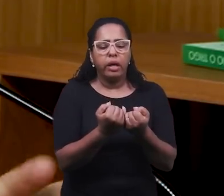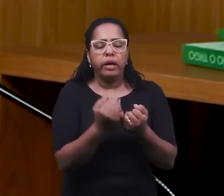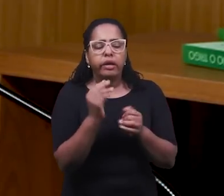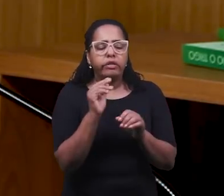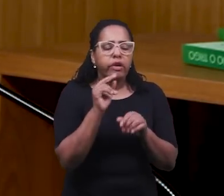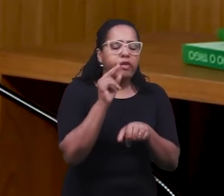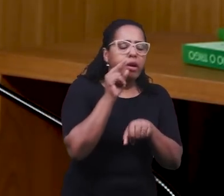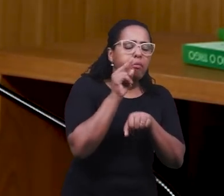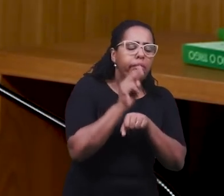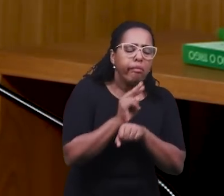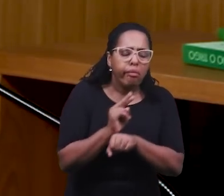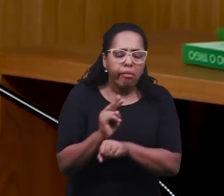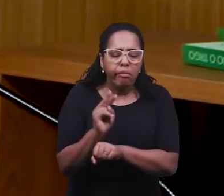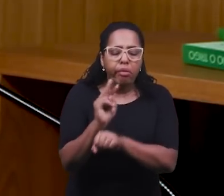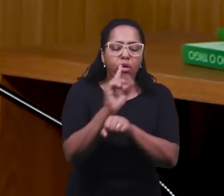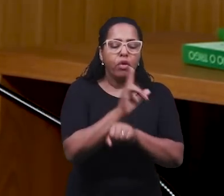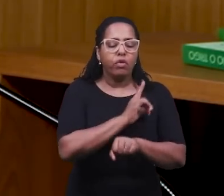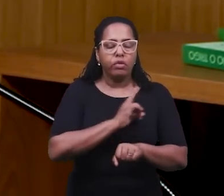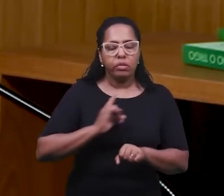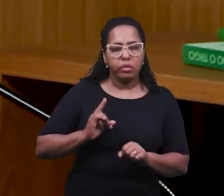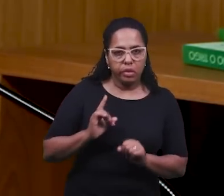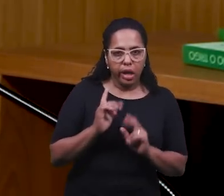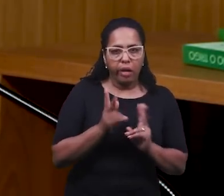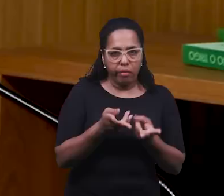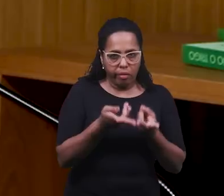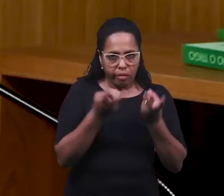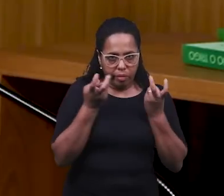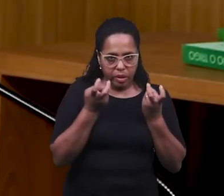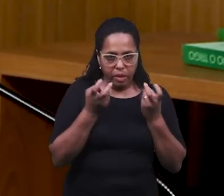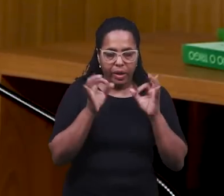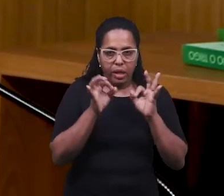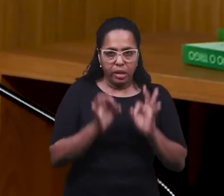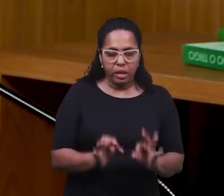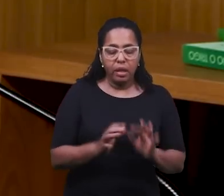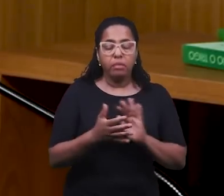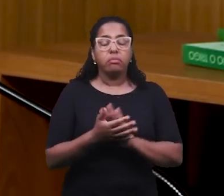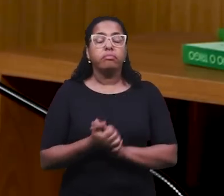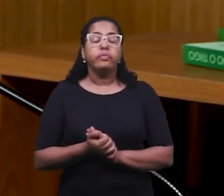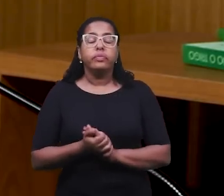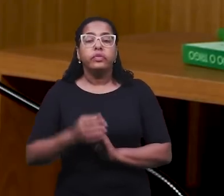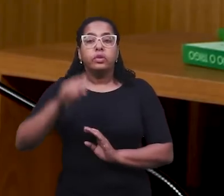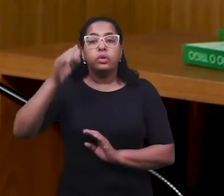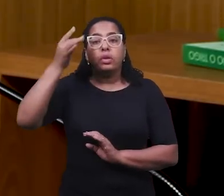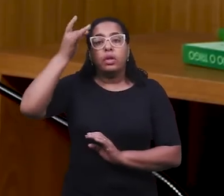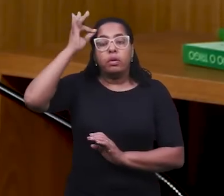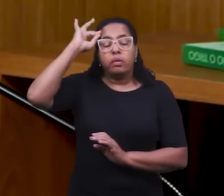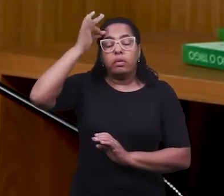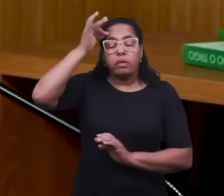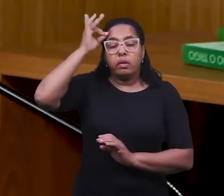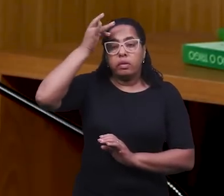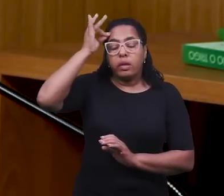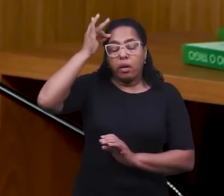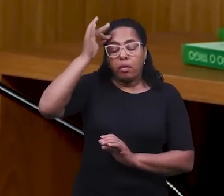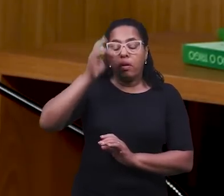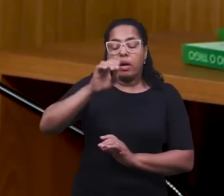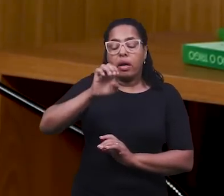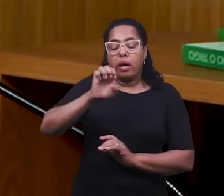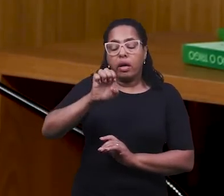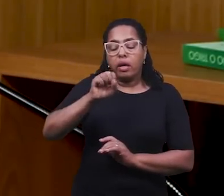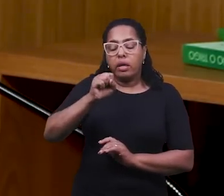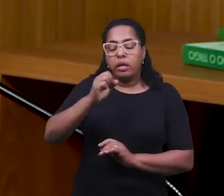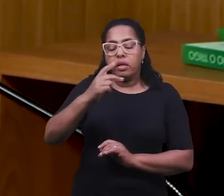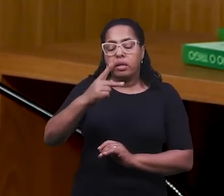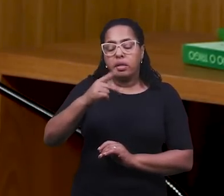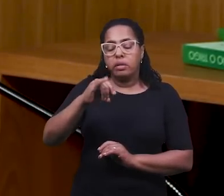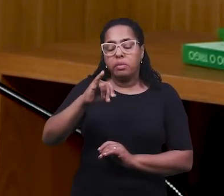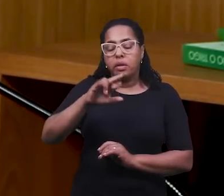enfim, aquilo que for a necessidade, o diácono vê isso. E o espiritual. O